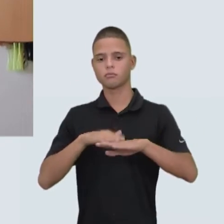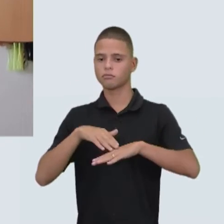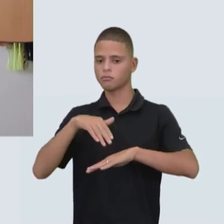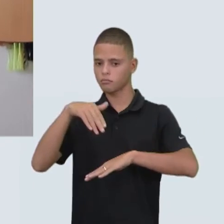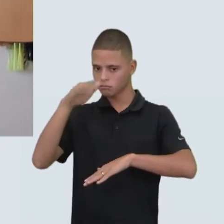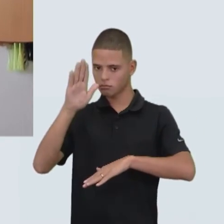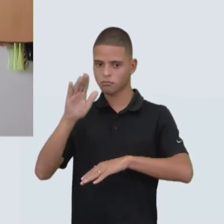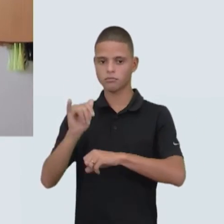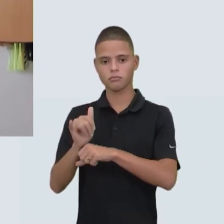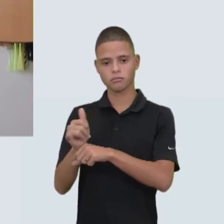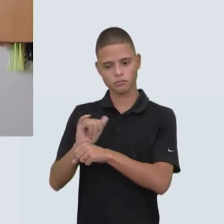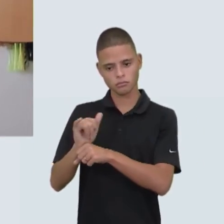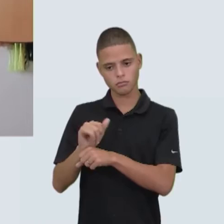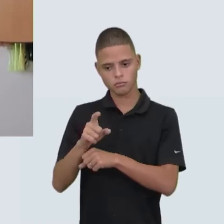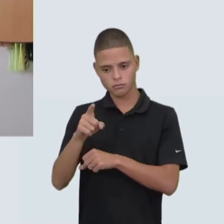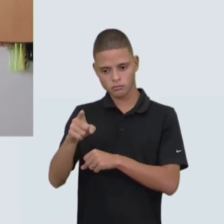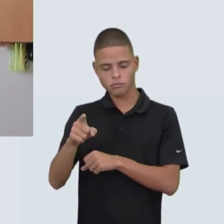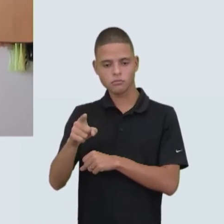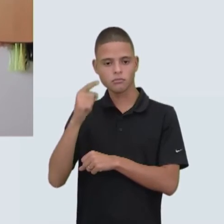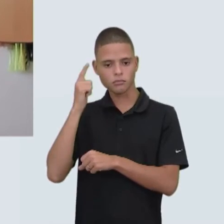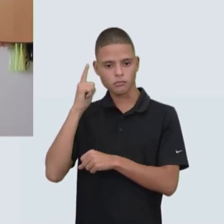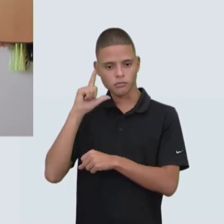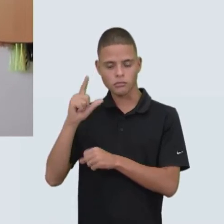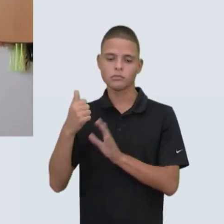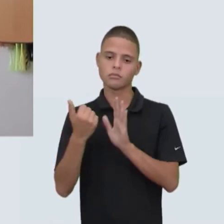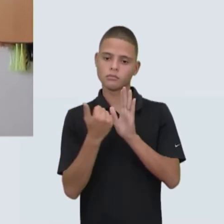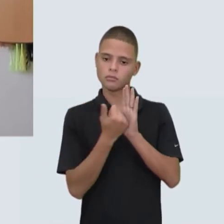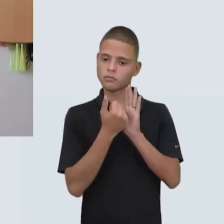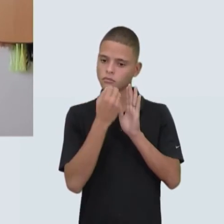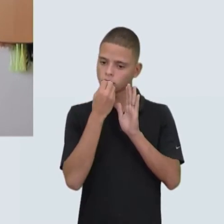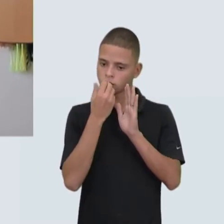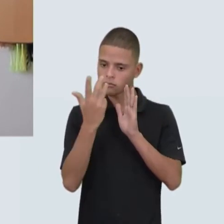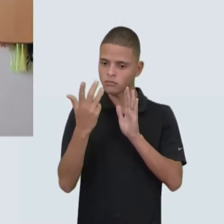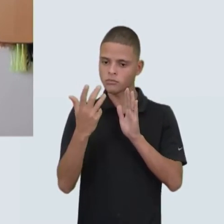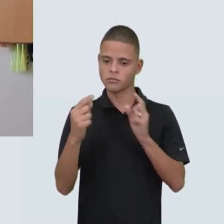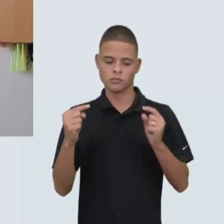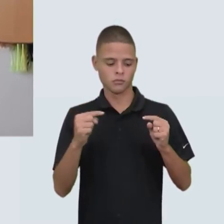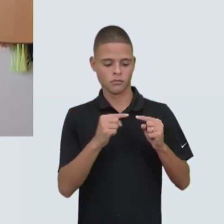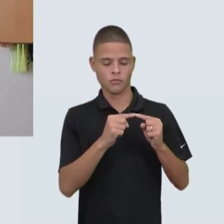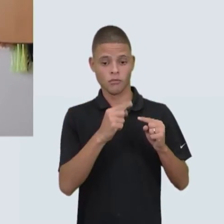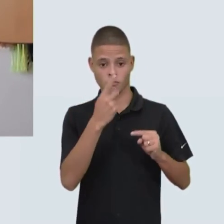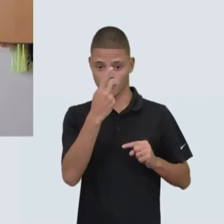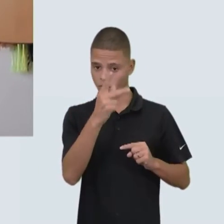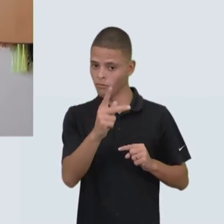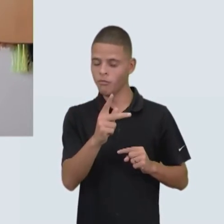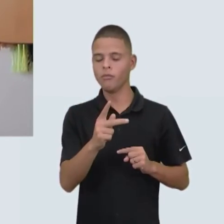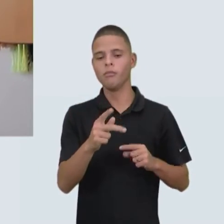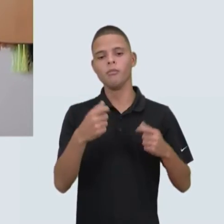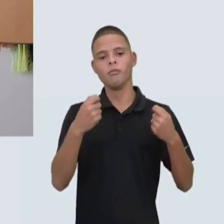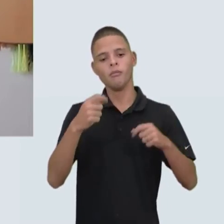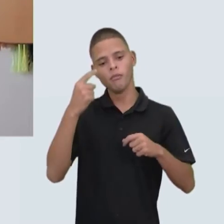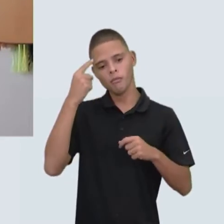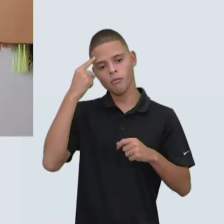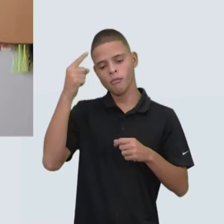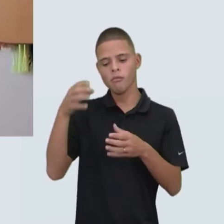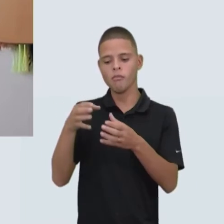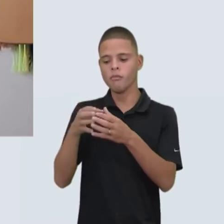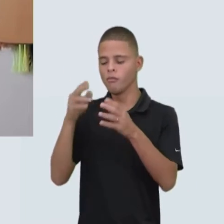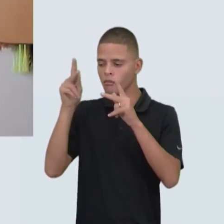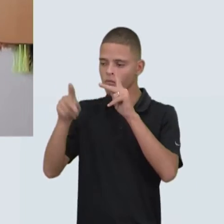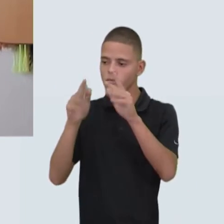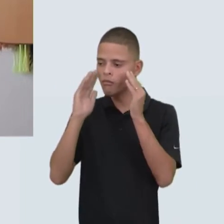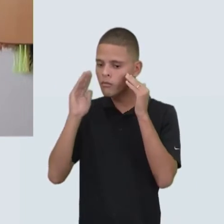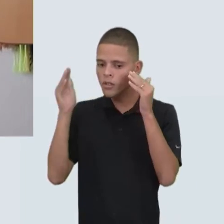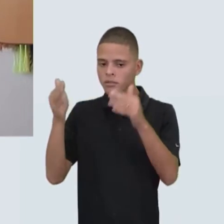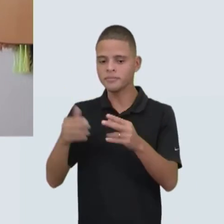assim que a banda toca, né? Para você poder fazer conteúdo de marca relevante para você, para a sua sua marca, você vai pensar no tipo de público que você quer atingir,